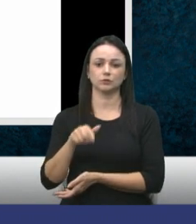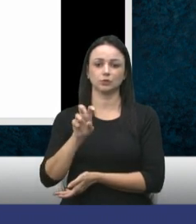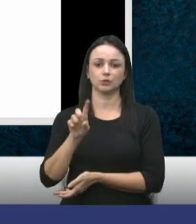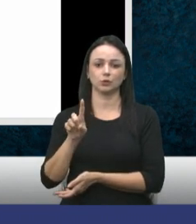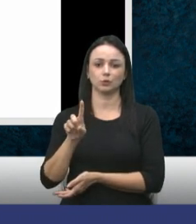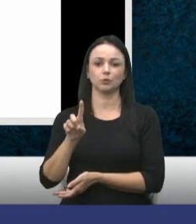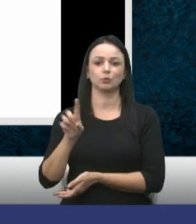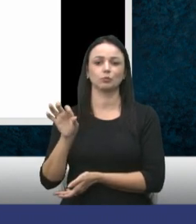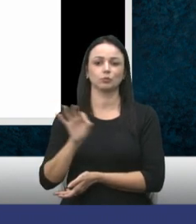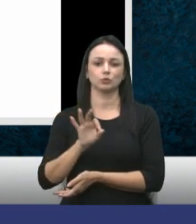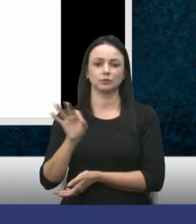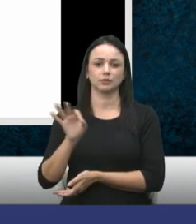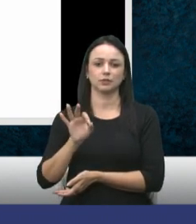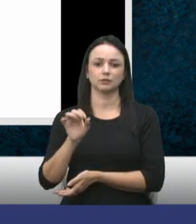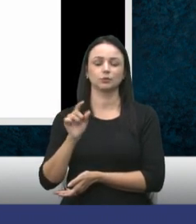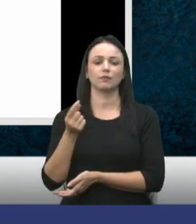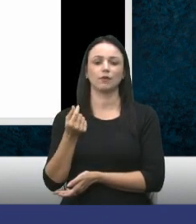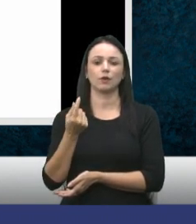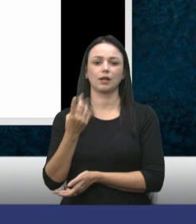22,51% do valor de